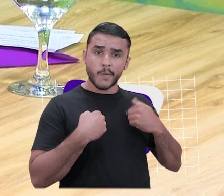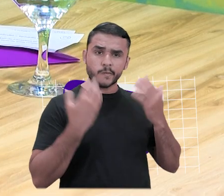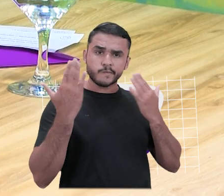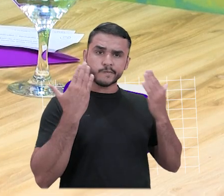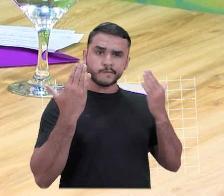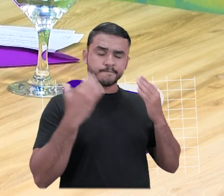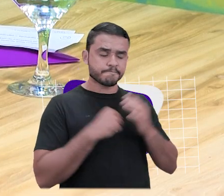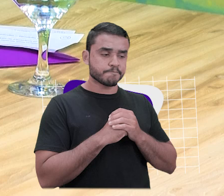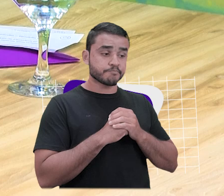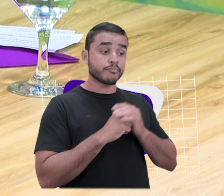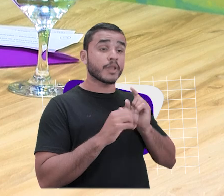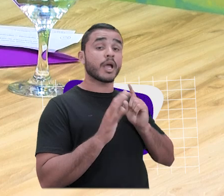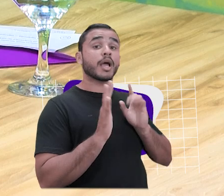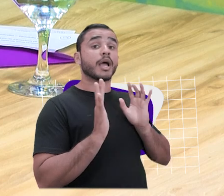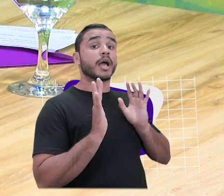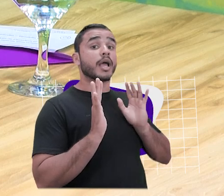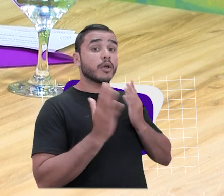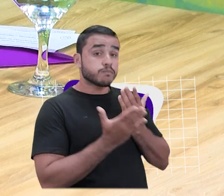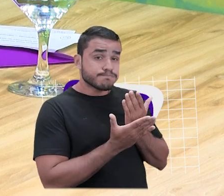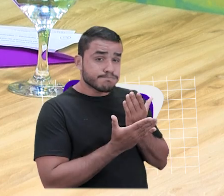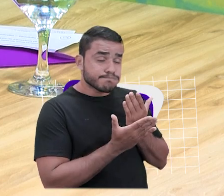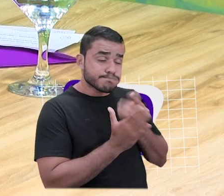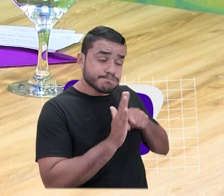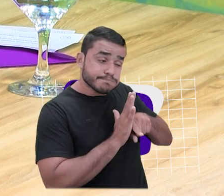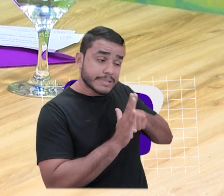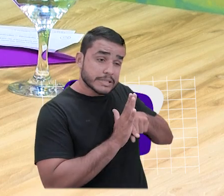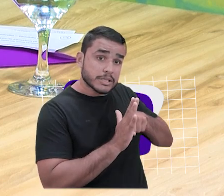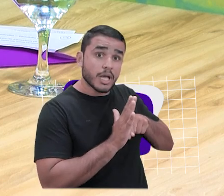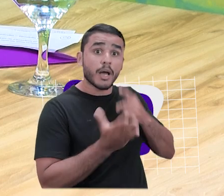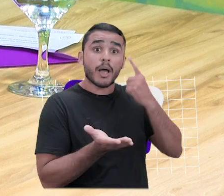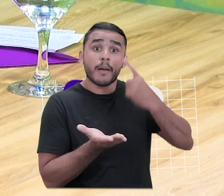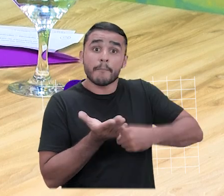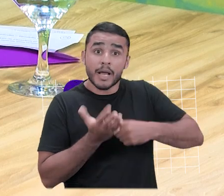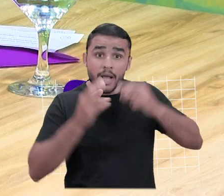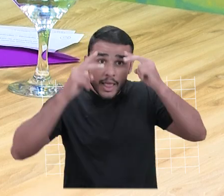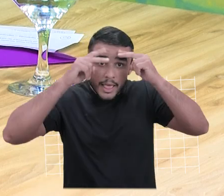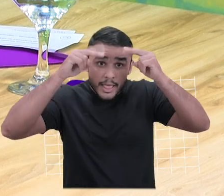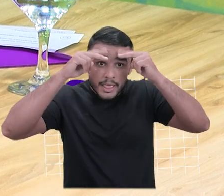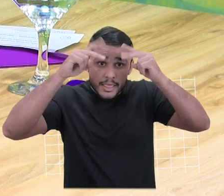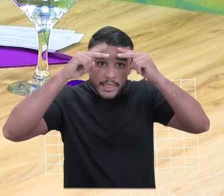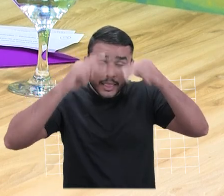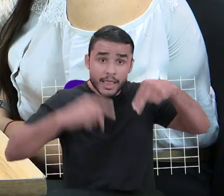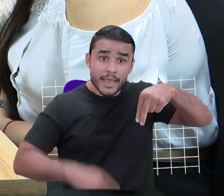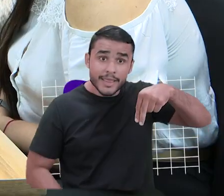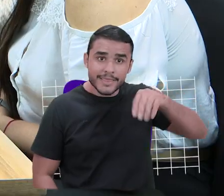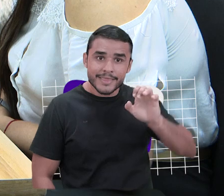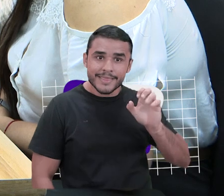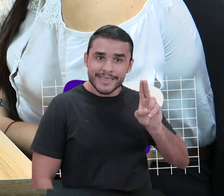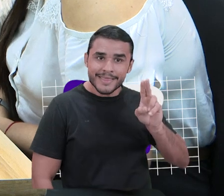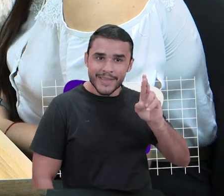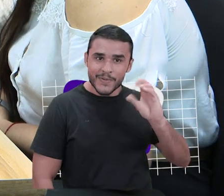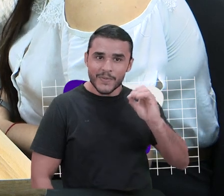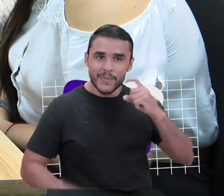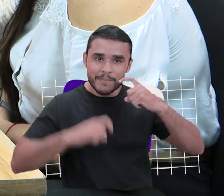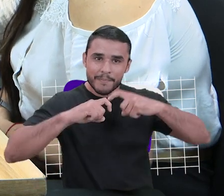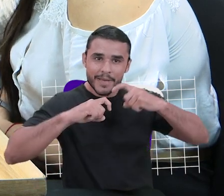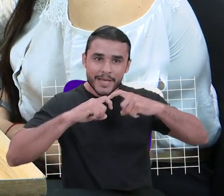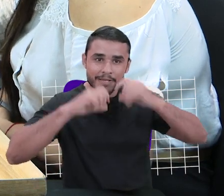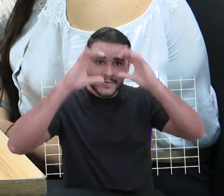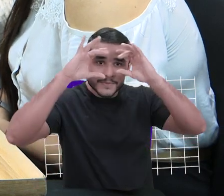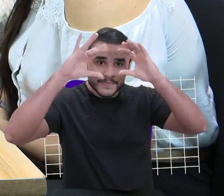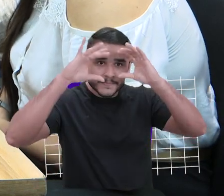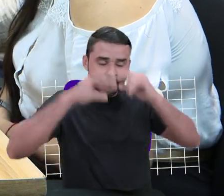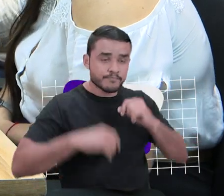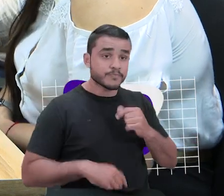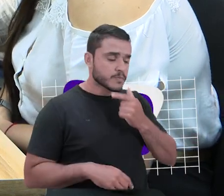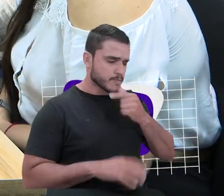Aí marcamos o neuro. O primeiro neuro de cara, pelo comprometimento que ele tinha, já deu o primeiro